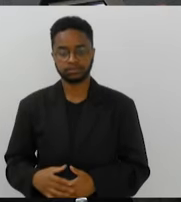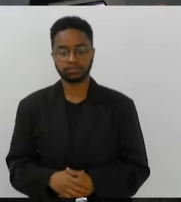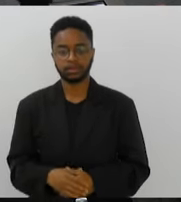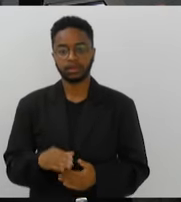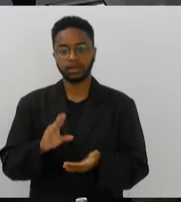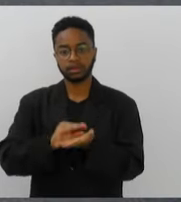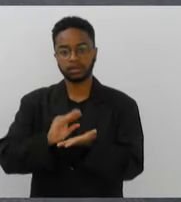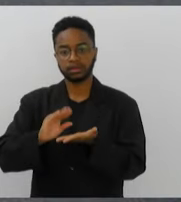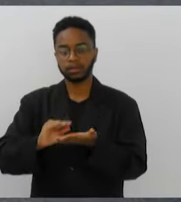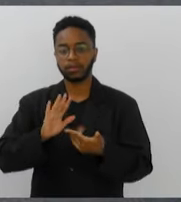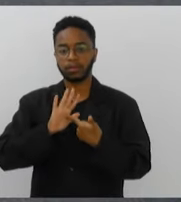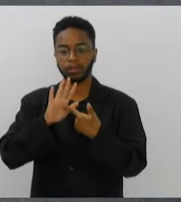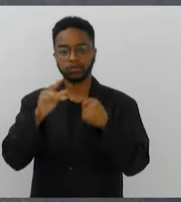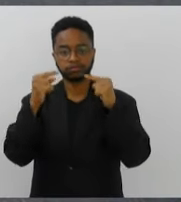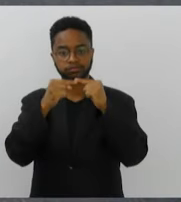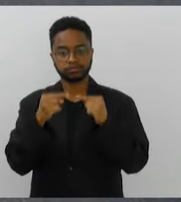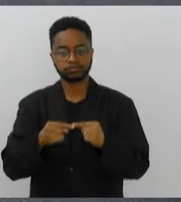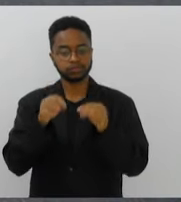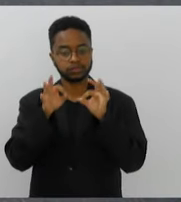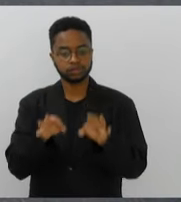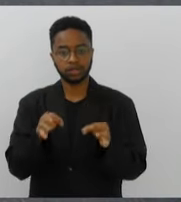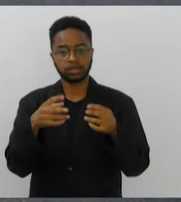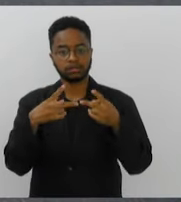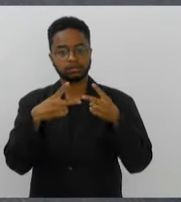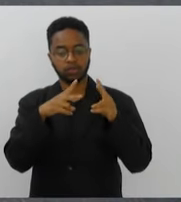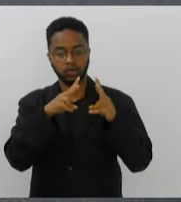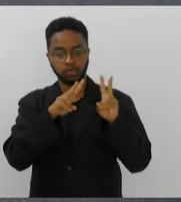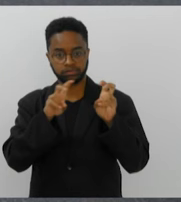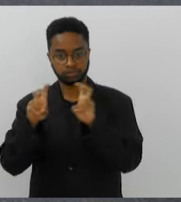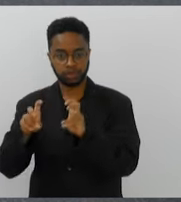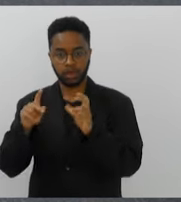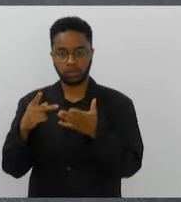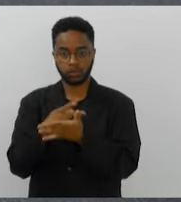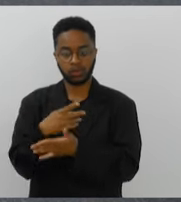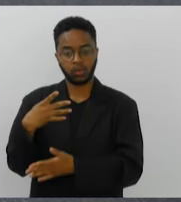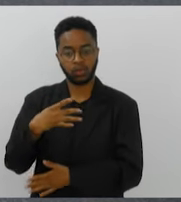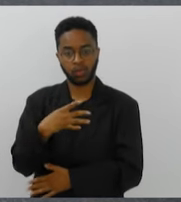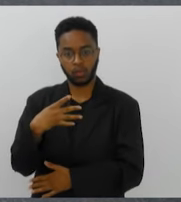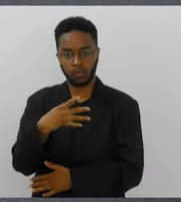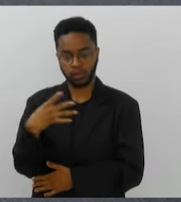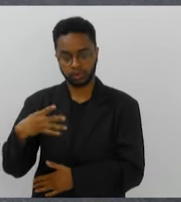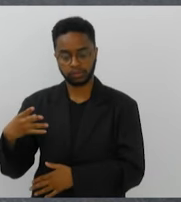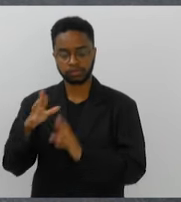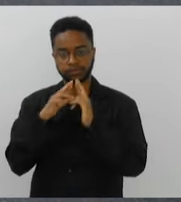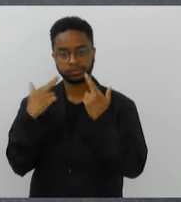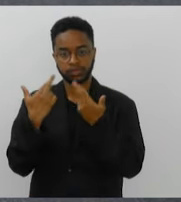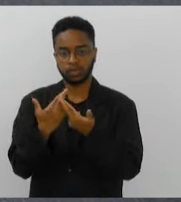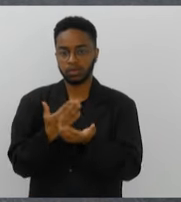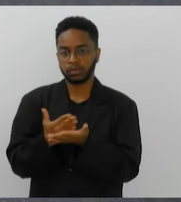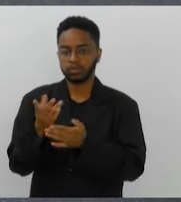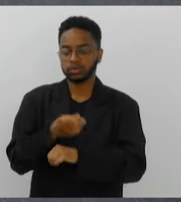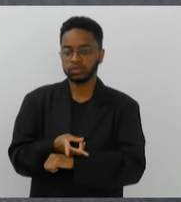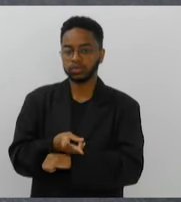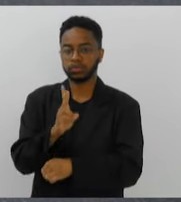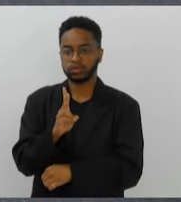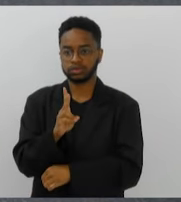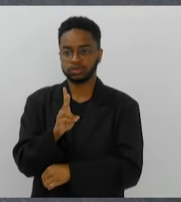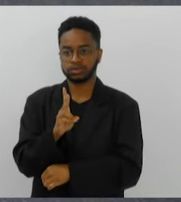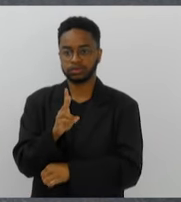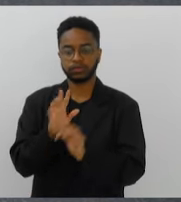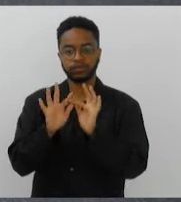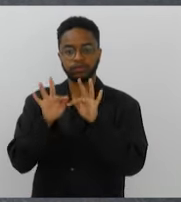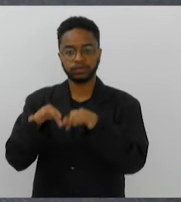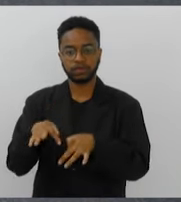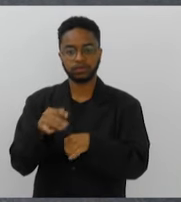ata reflete com exatidão o ocorrido na 44ª sessão ordinária, que é iniciada às 14 horas. Foi